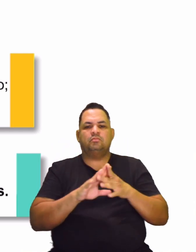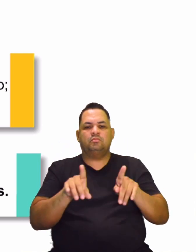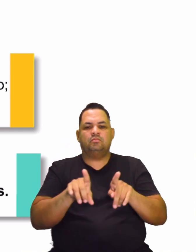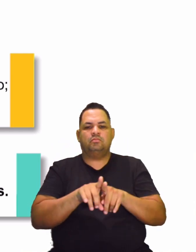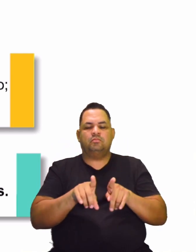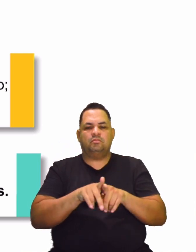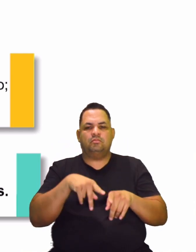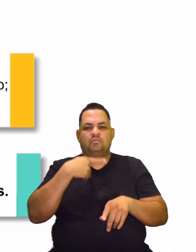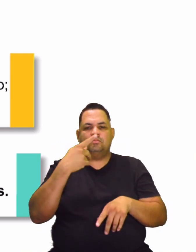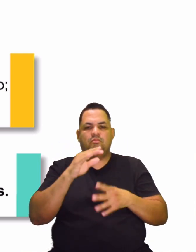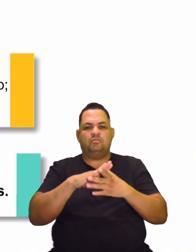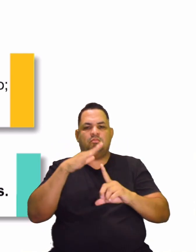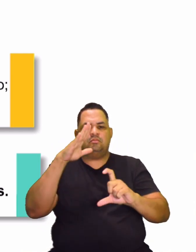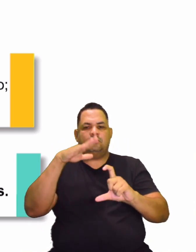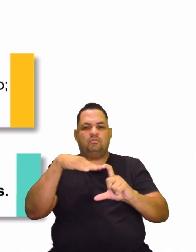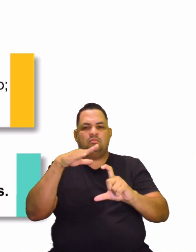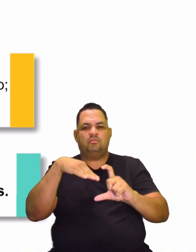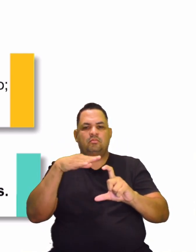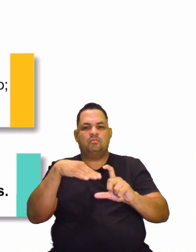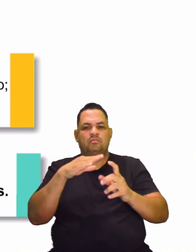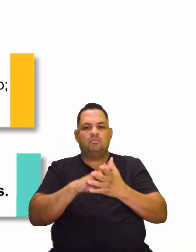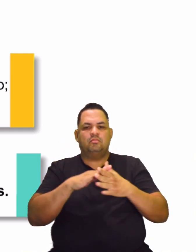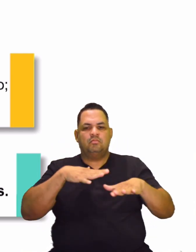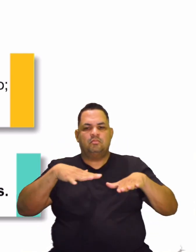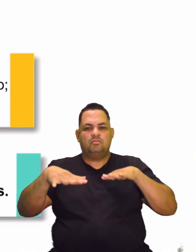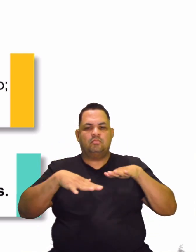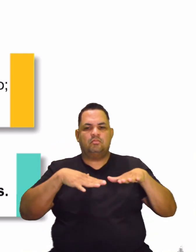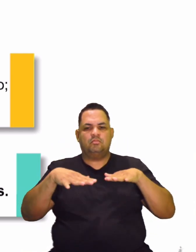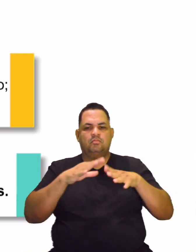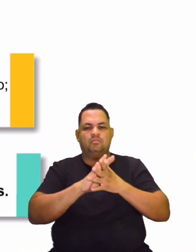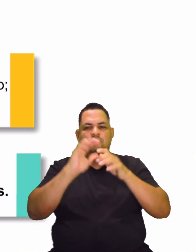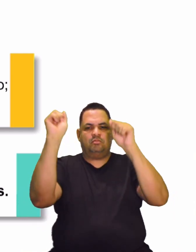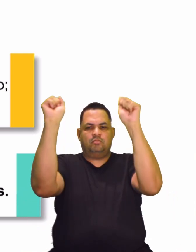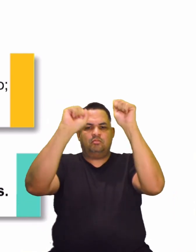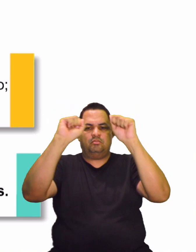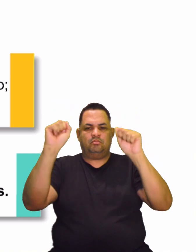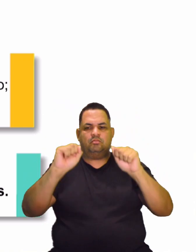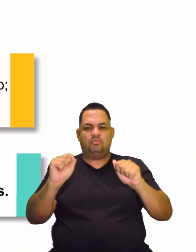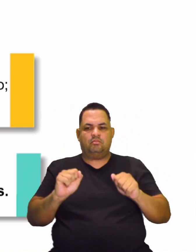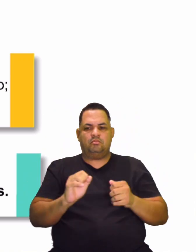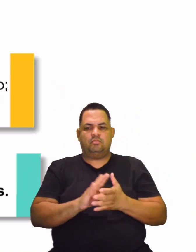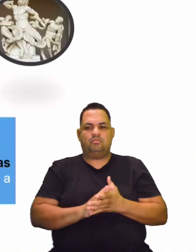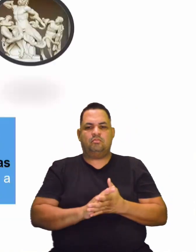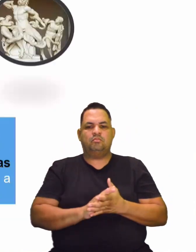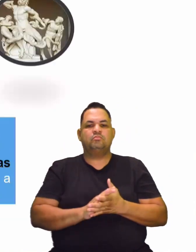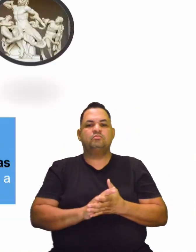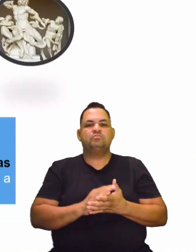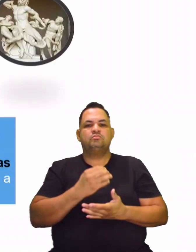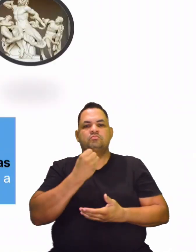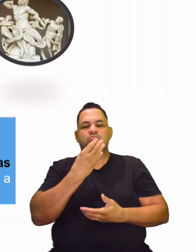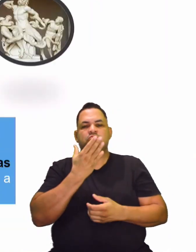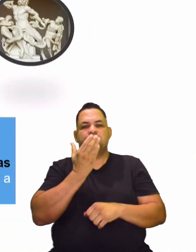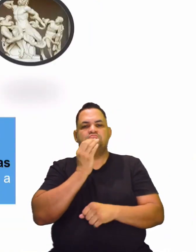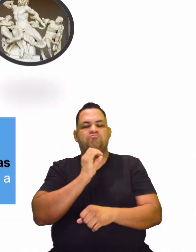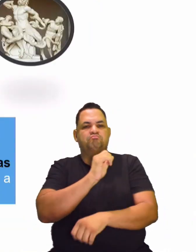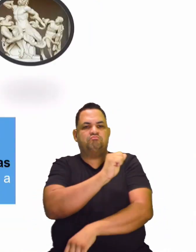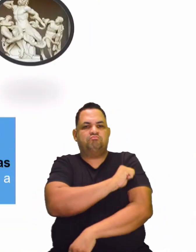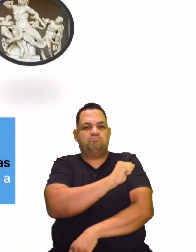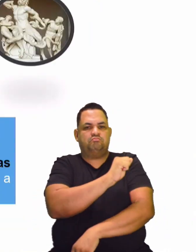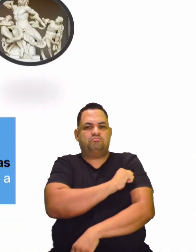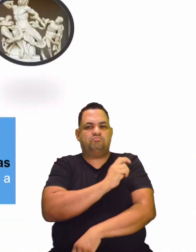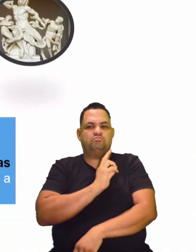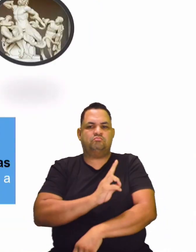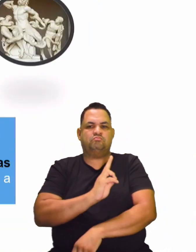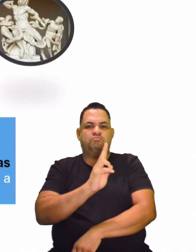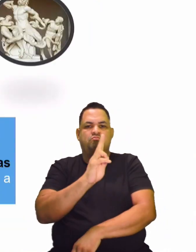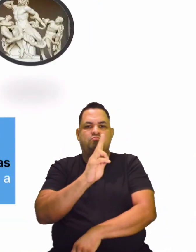da mitologia e arte e os movimentos das esculturas. Muito bem, estudantes, seguindo, aqui